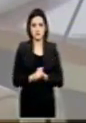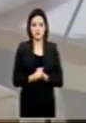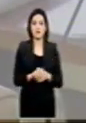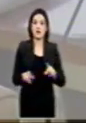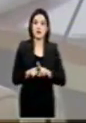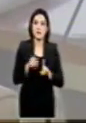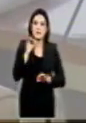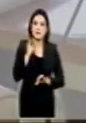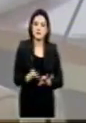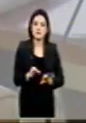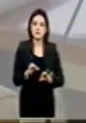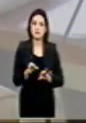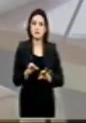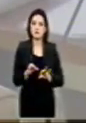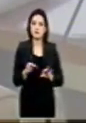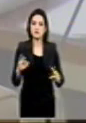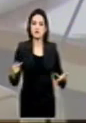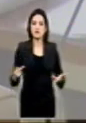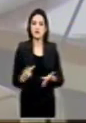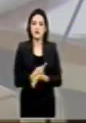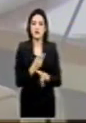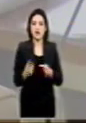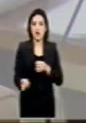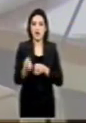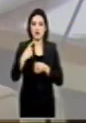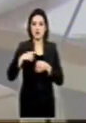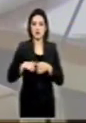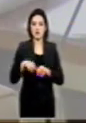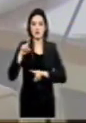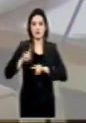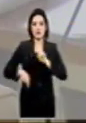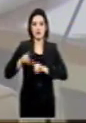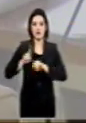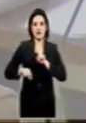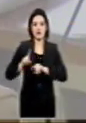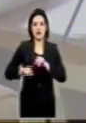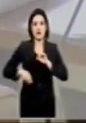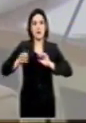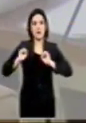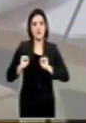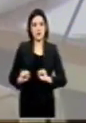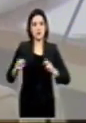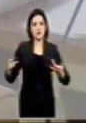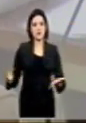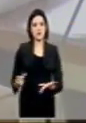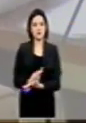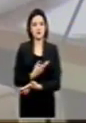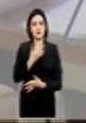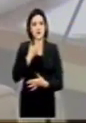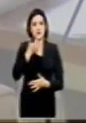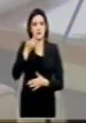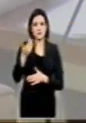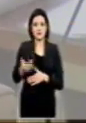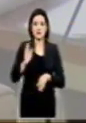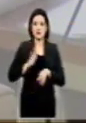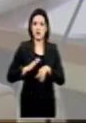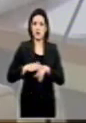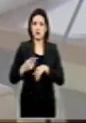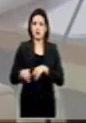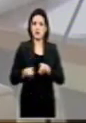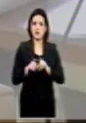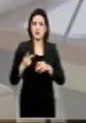caso concreto, a restituição do material poderia ensejar pedido autônomo e superveniente de busca e